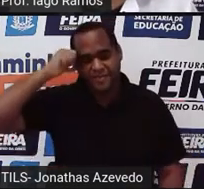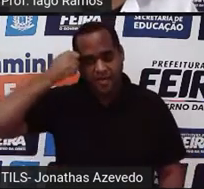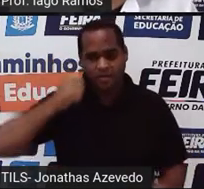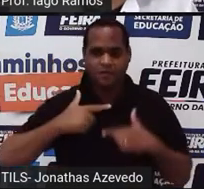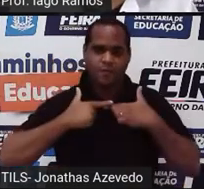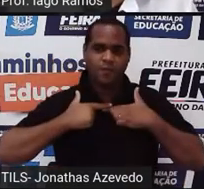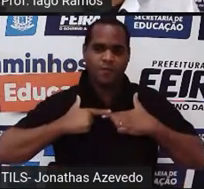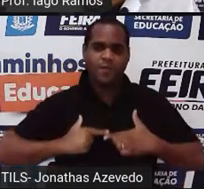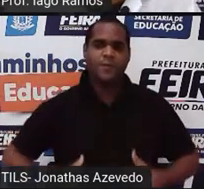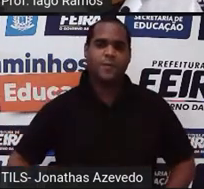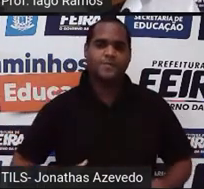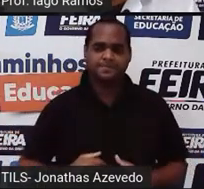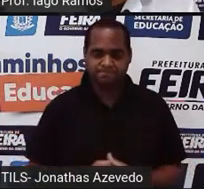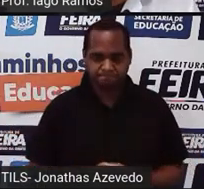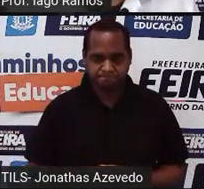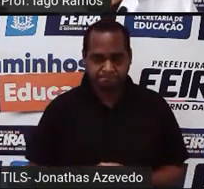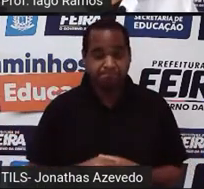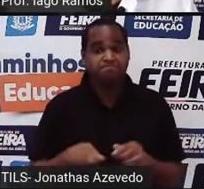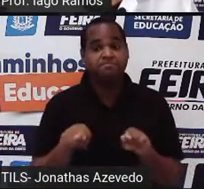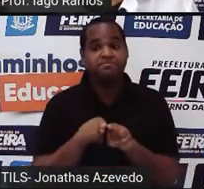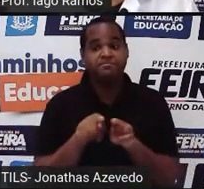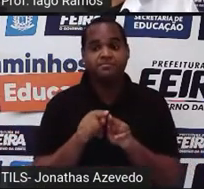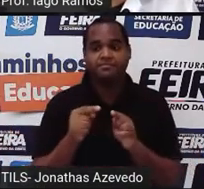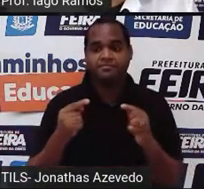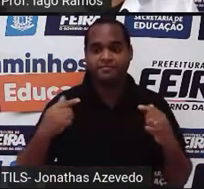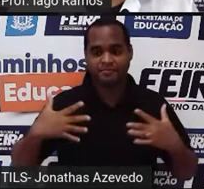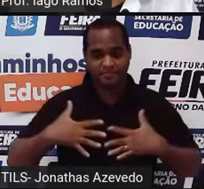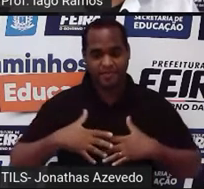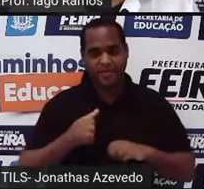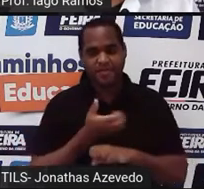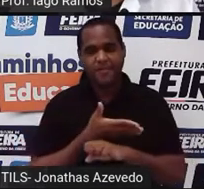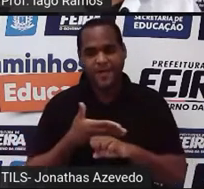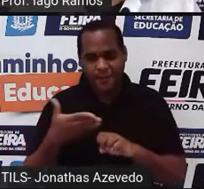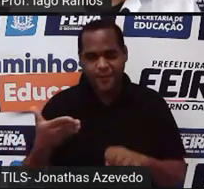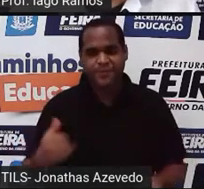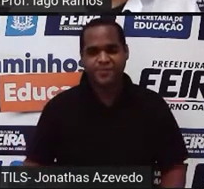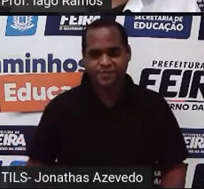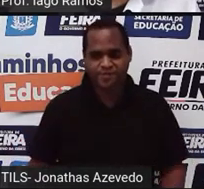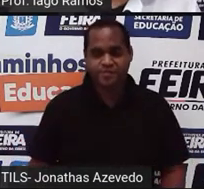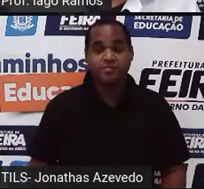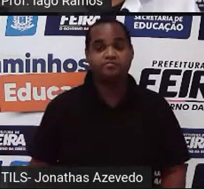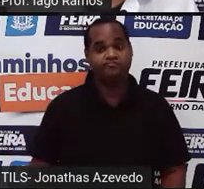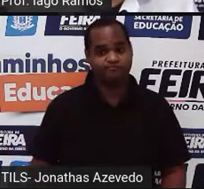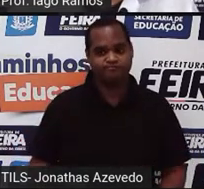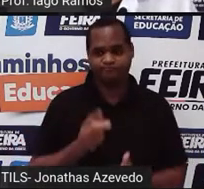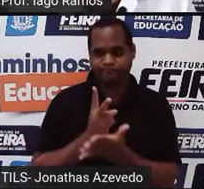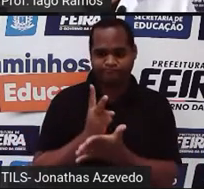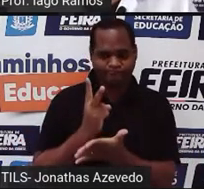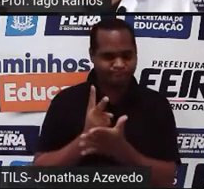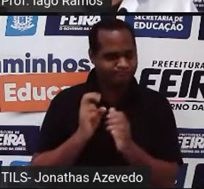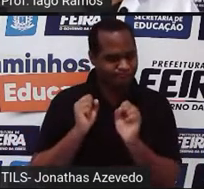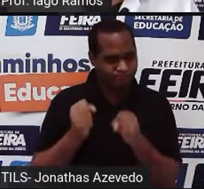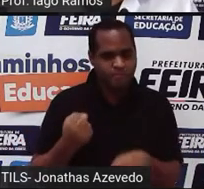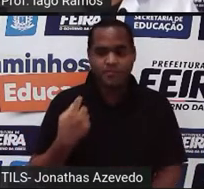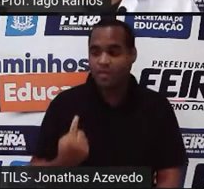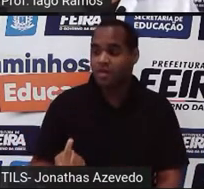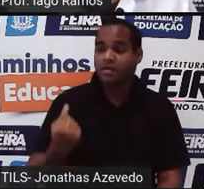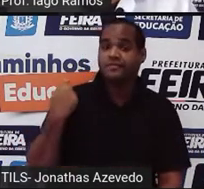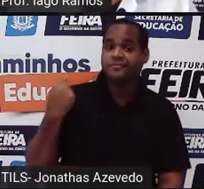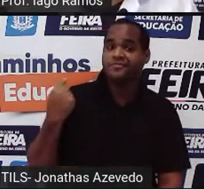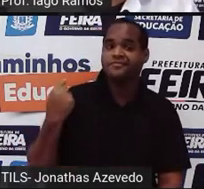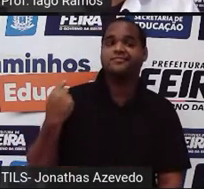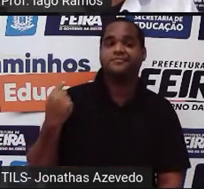tem estampas, visto por cima também um jaleco branco e, como sempre, atrás de mim, o cartaz